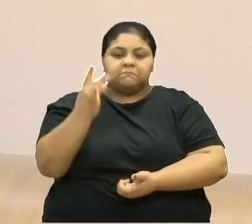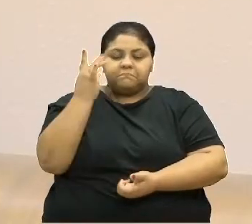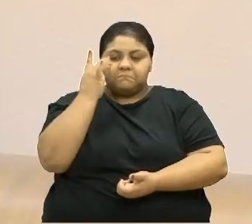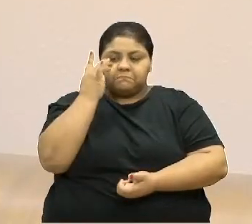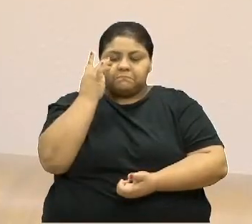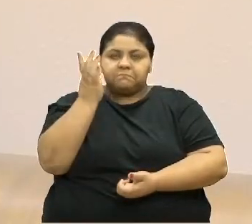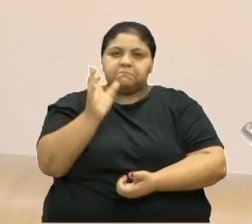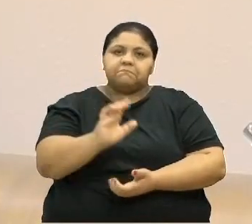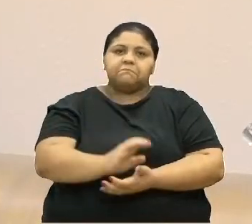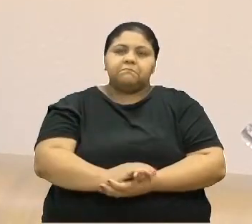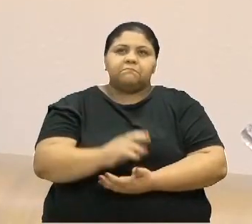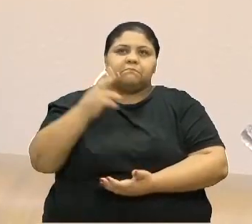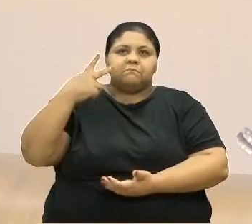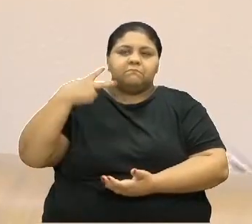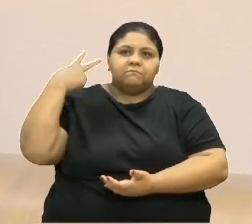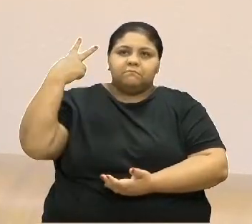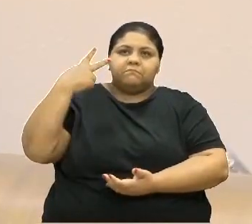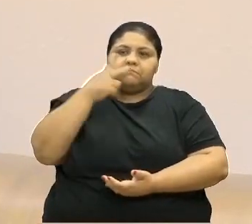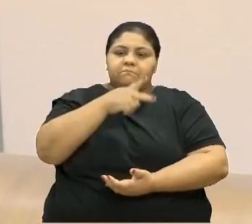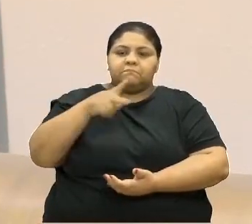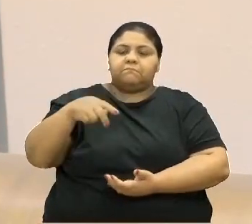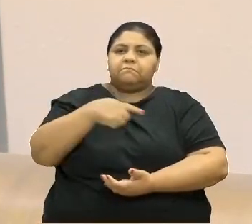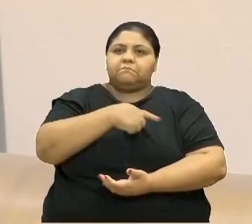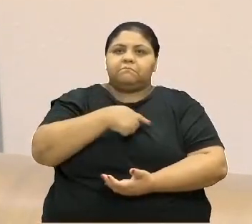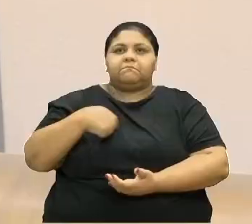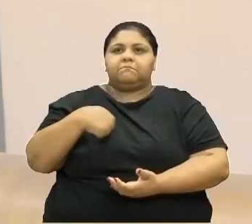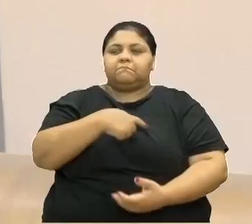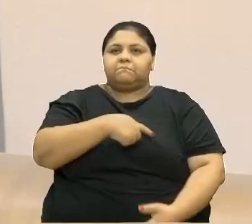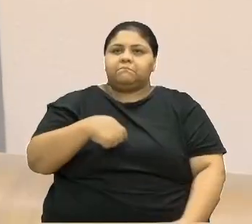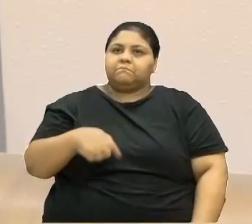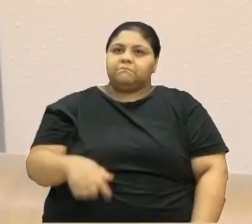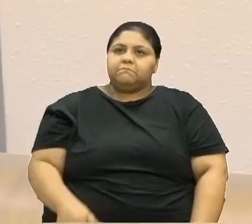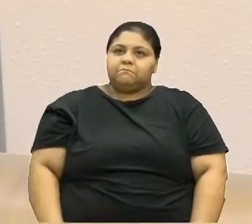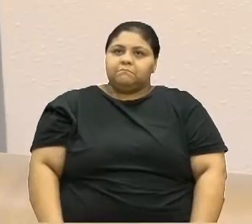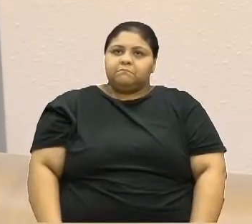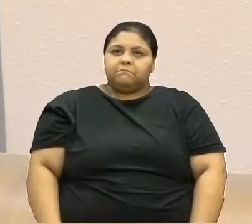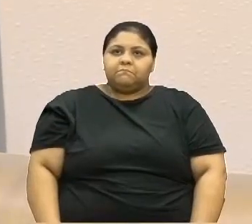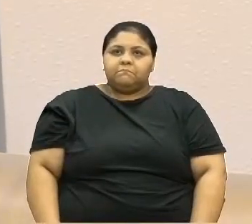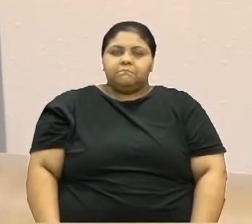Presente. Vereador Professor Zanquim.